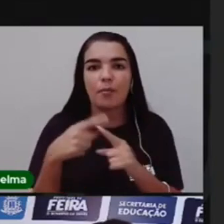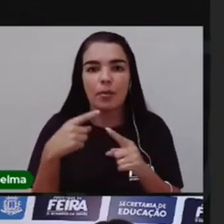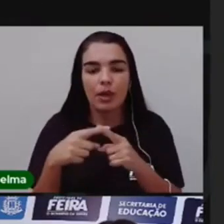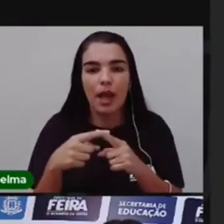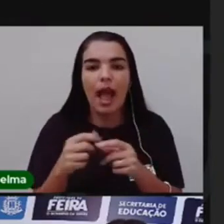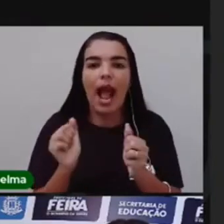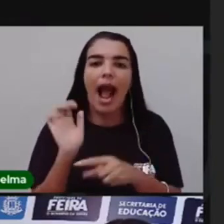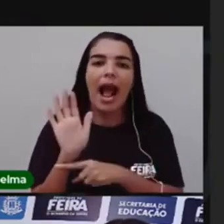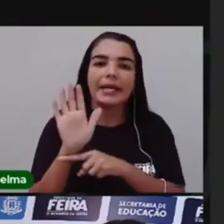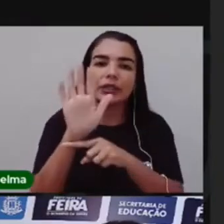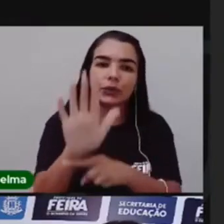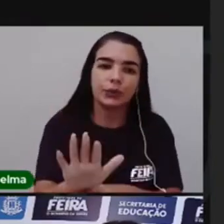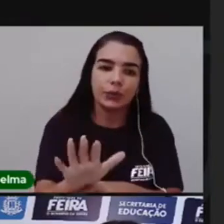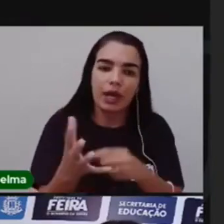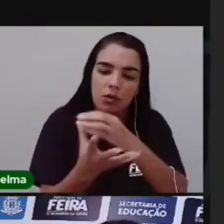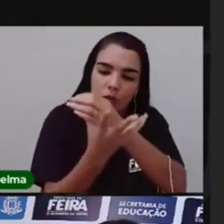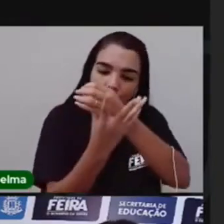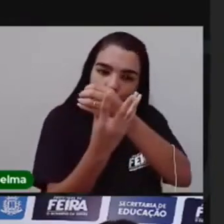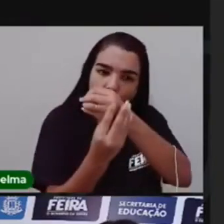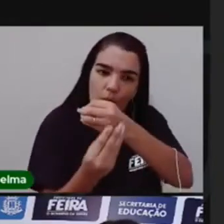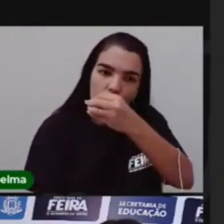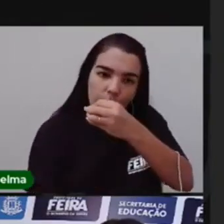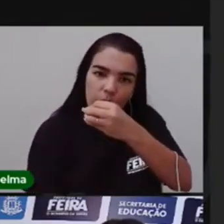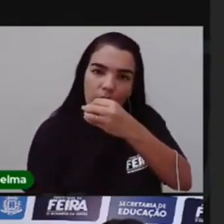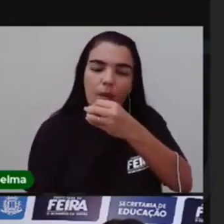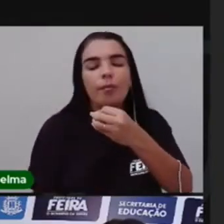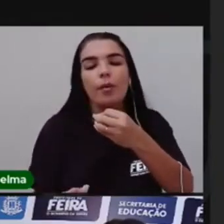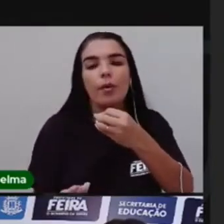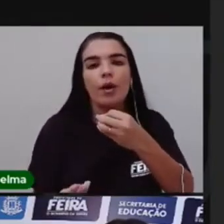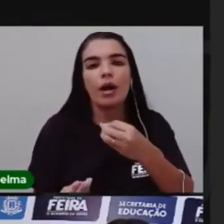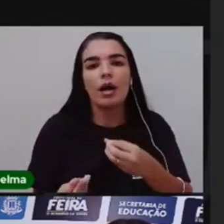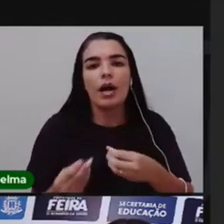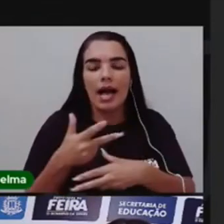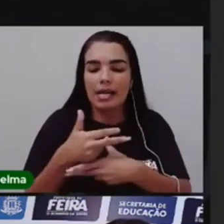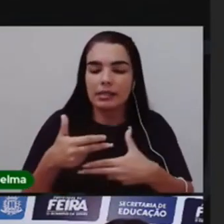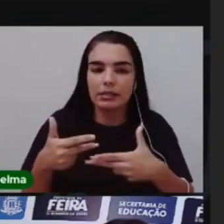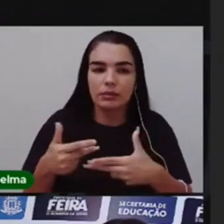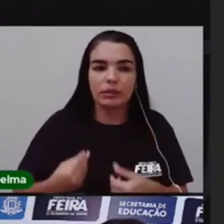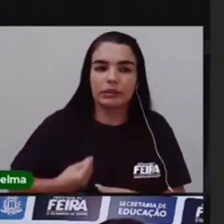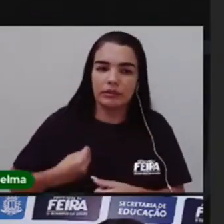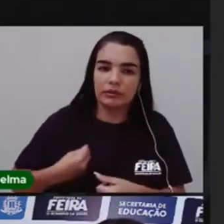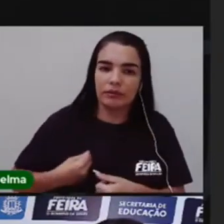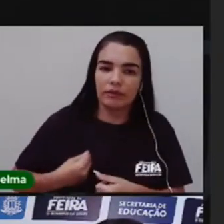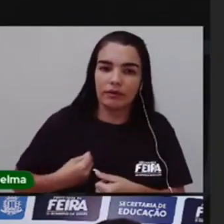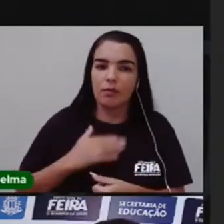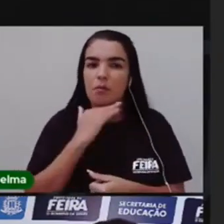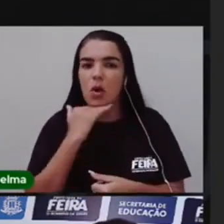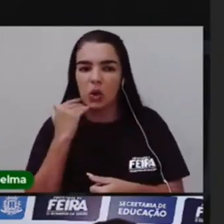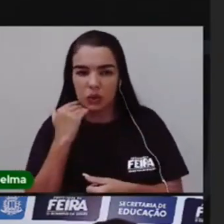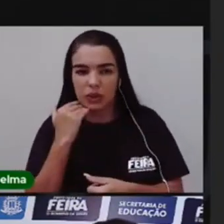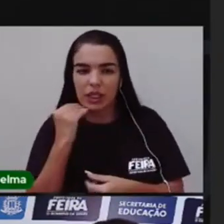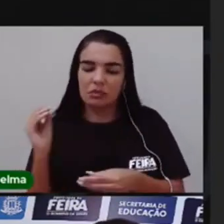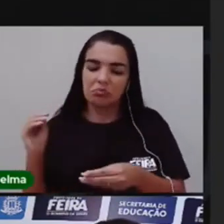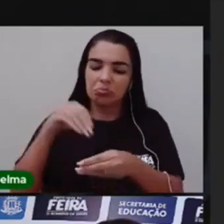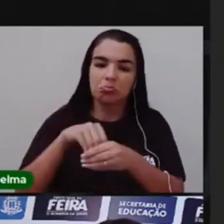orgânica, né? Que pode ser um vegetal ou pode ser um animal. Os decompositores decompõem matéria orgânica dos seres mortos para